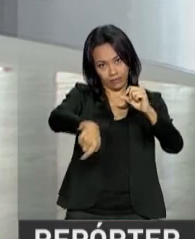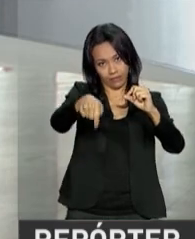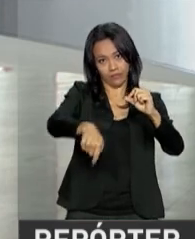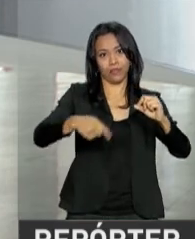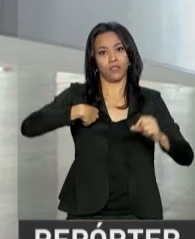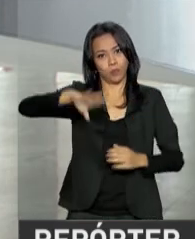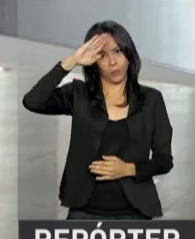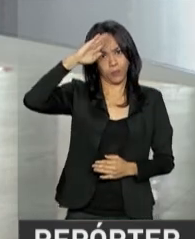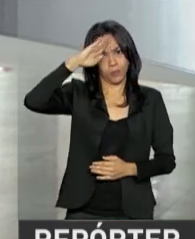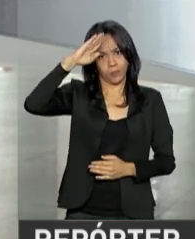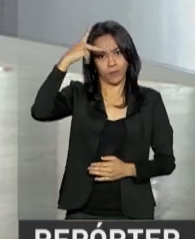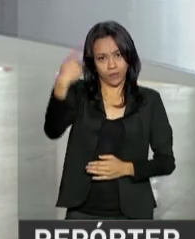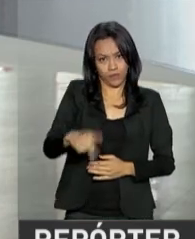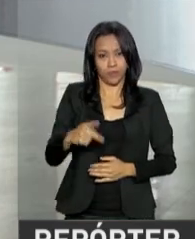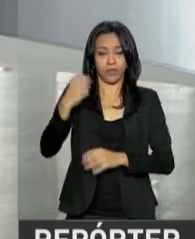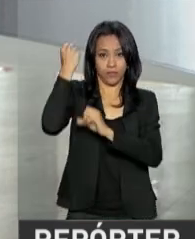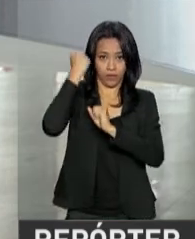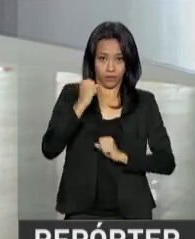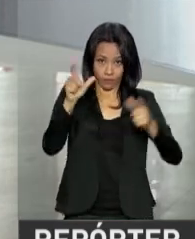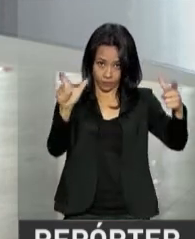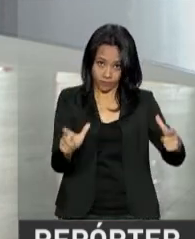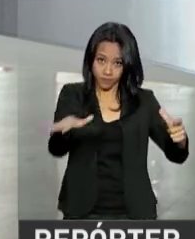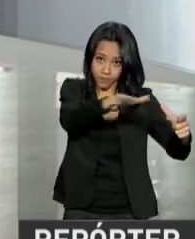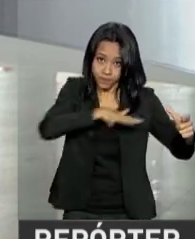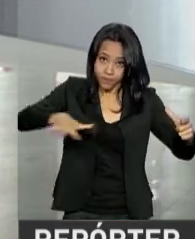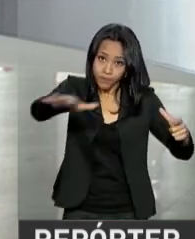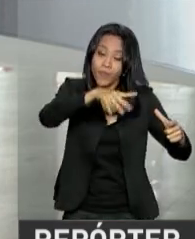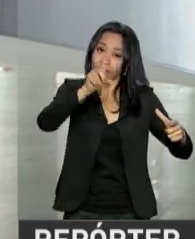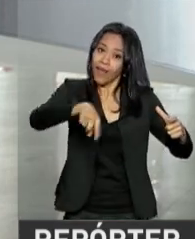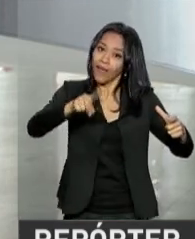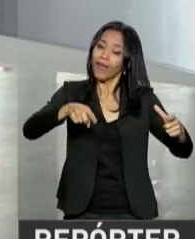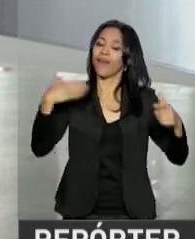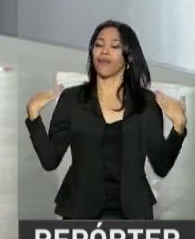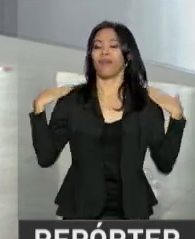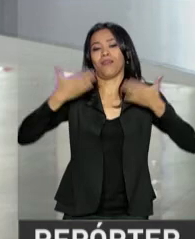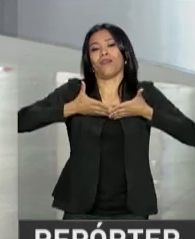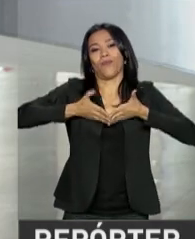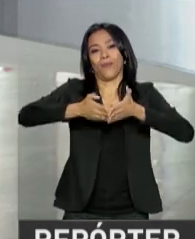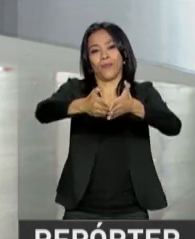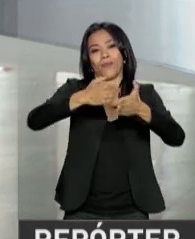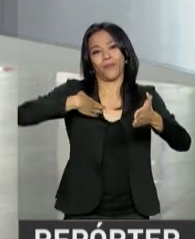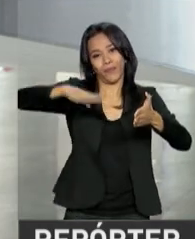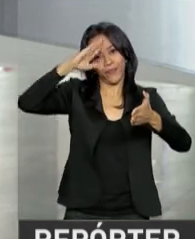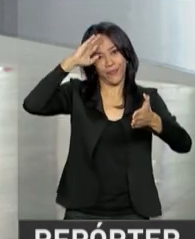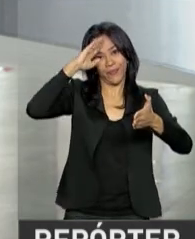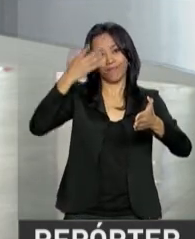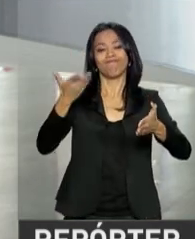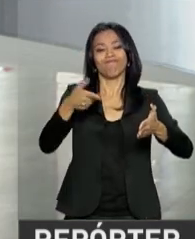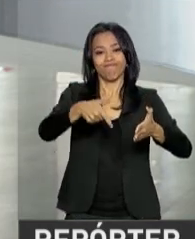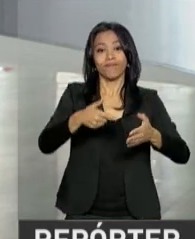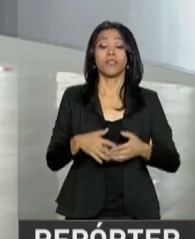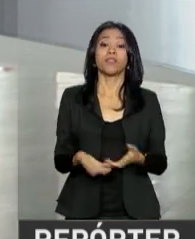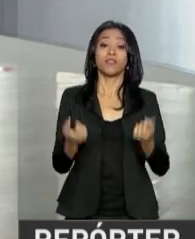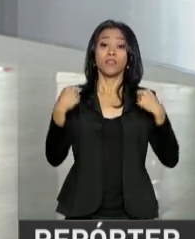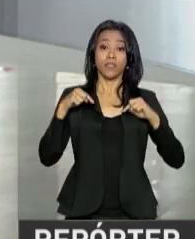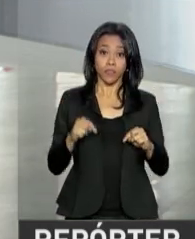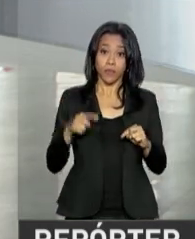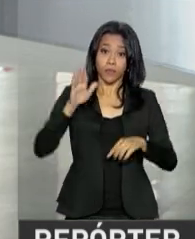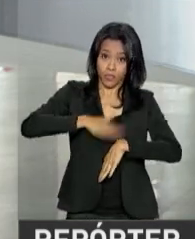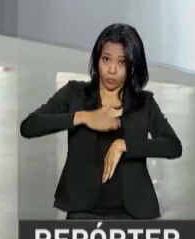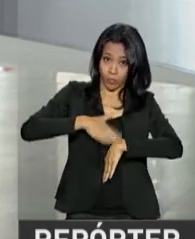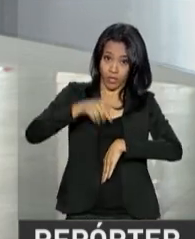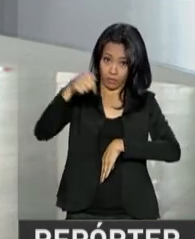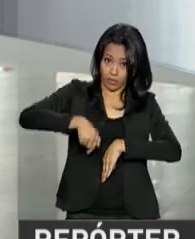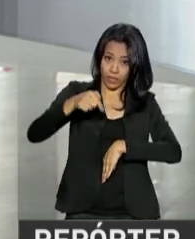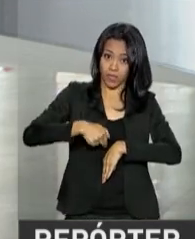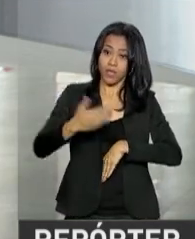brasília em brasília ea principal comemoração aí da marinha do brasil bom neste momento michel temer recebe aqui no